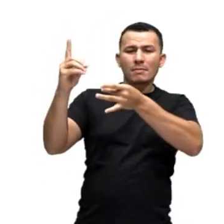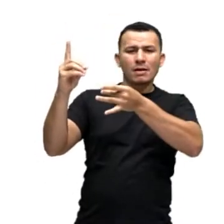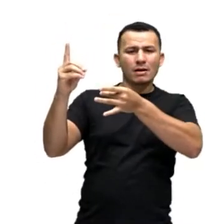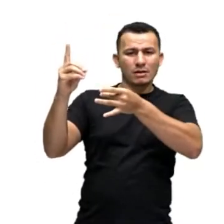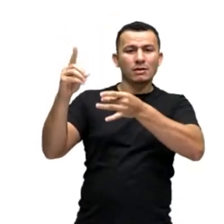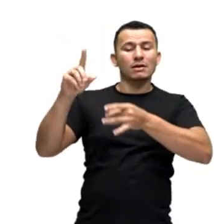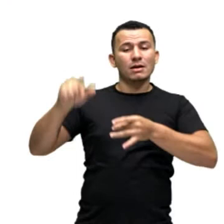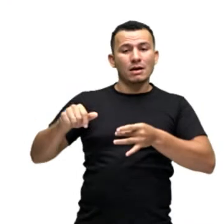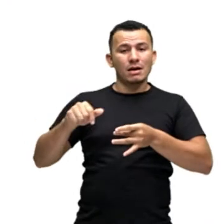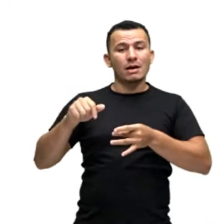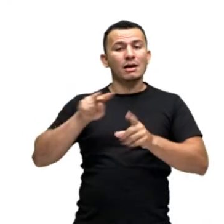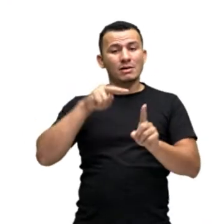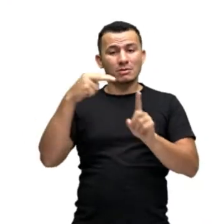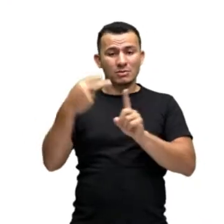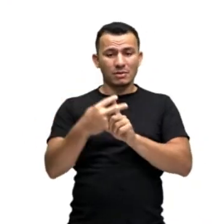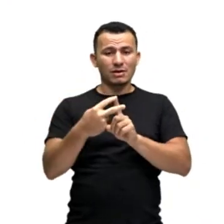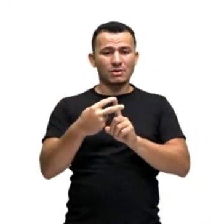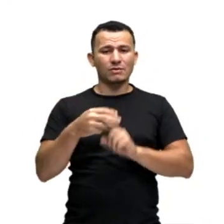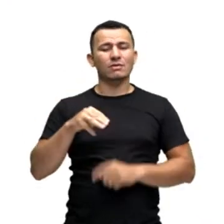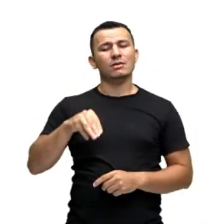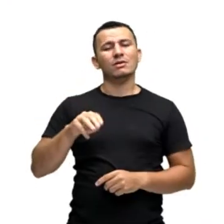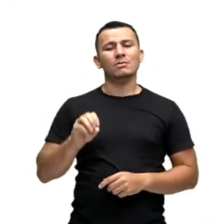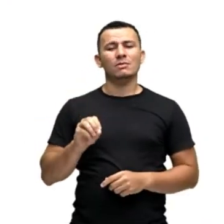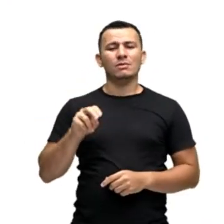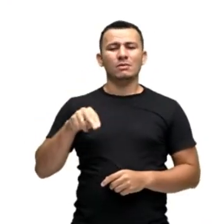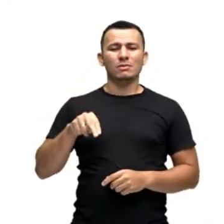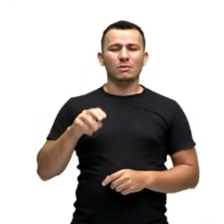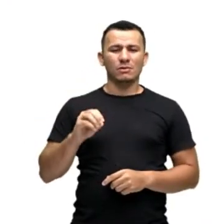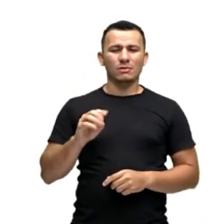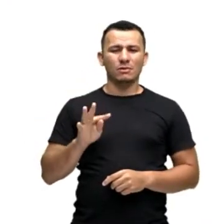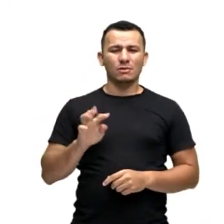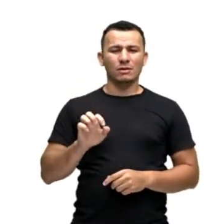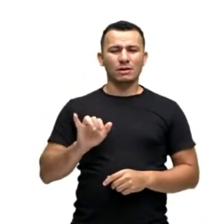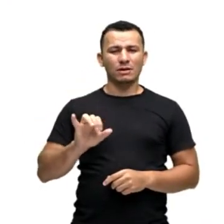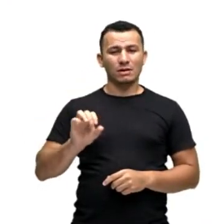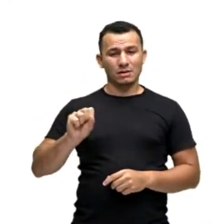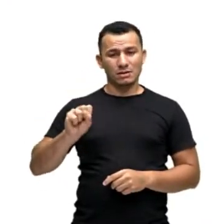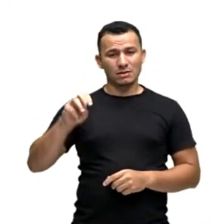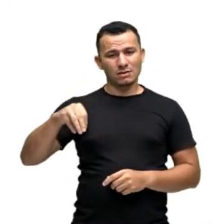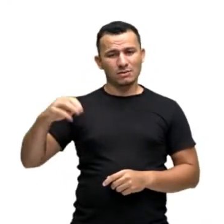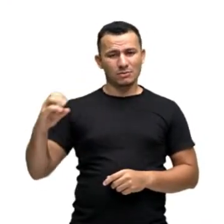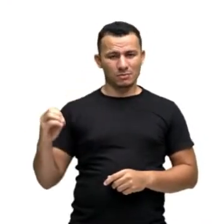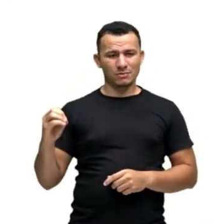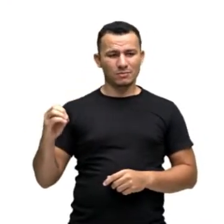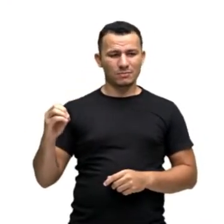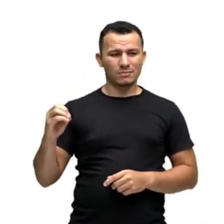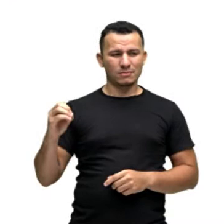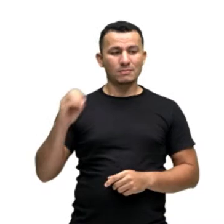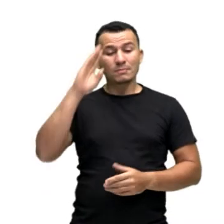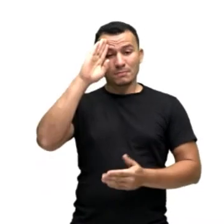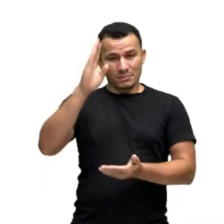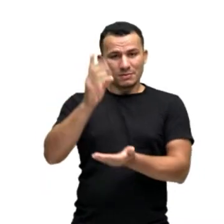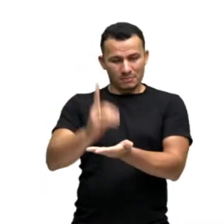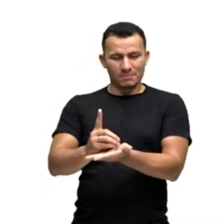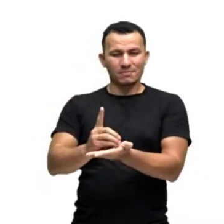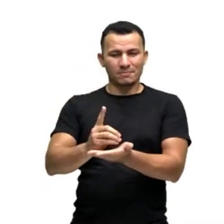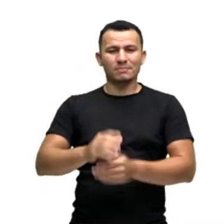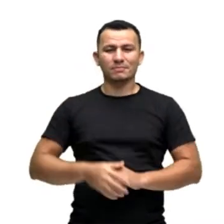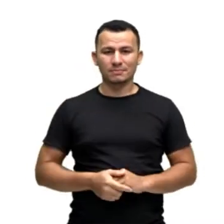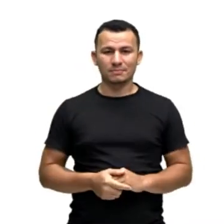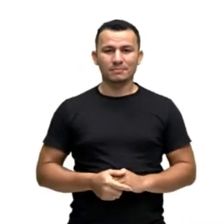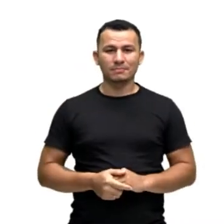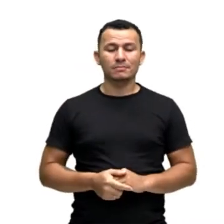e a partir dessa visão de monoteísmo Ah tá e eu sempre falo